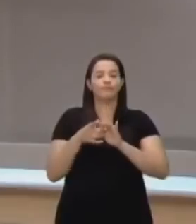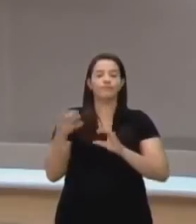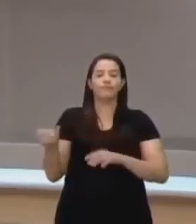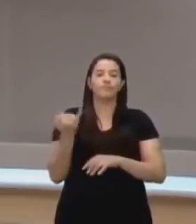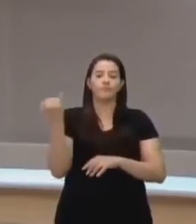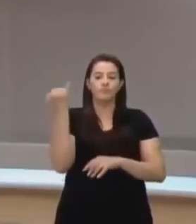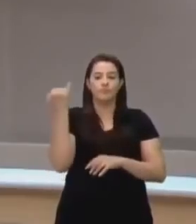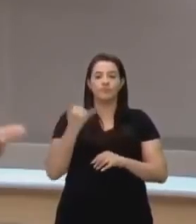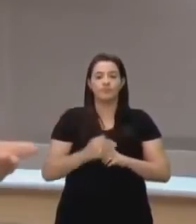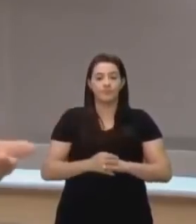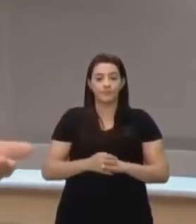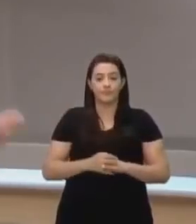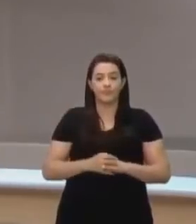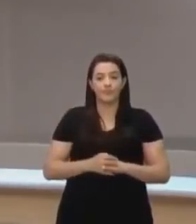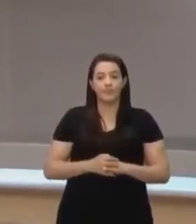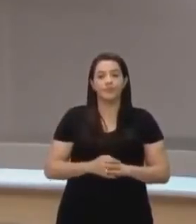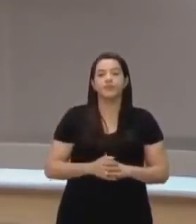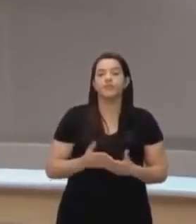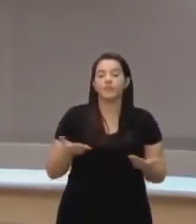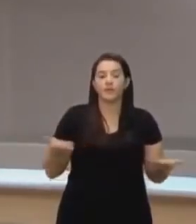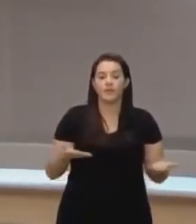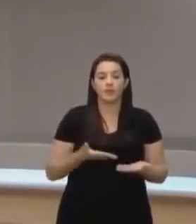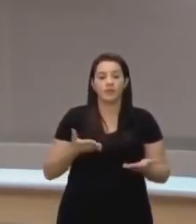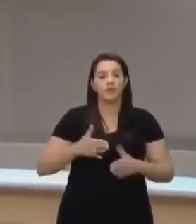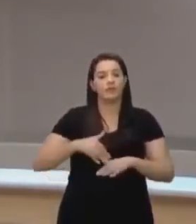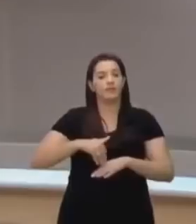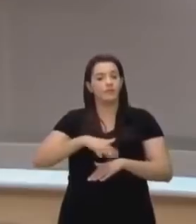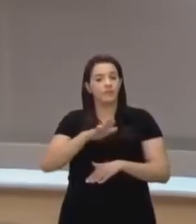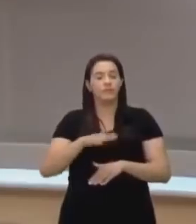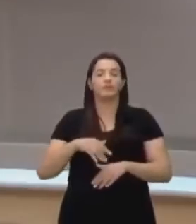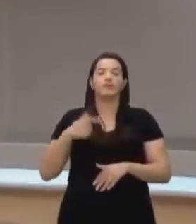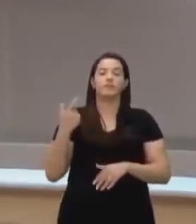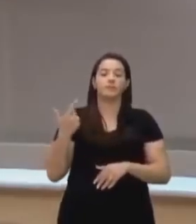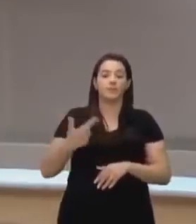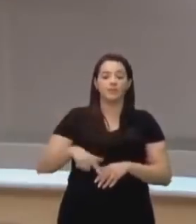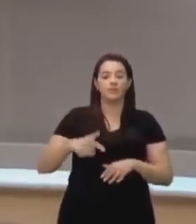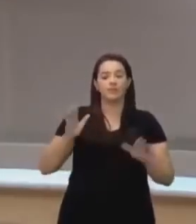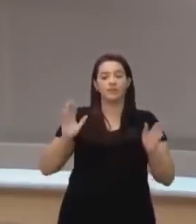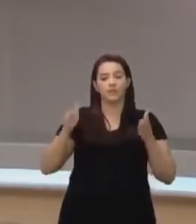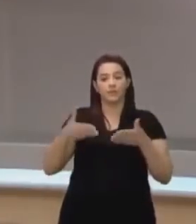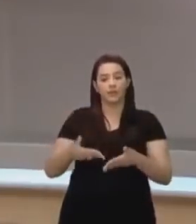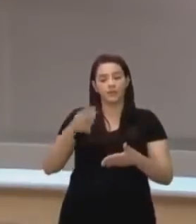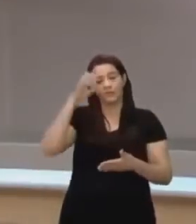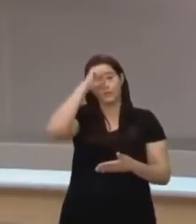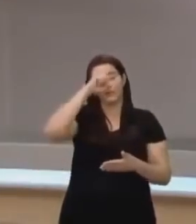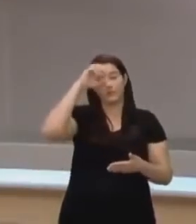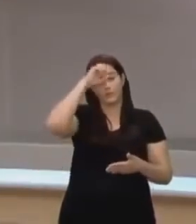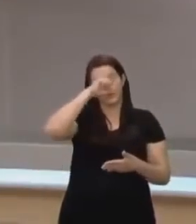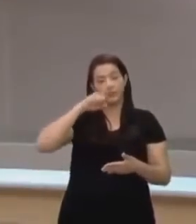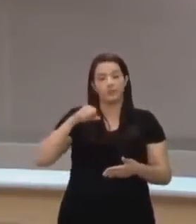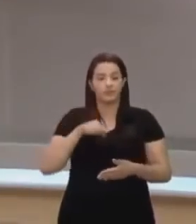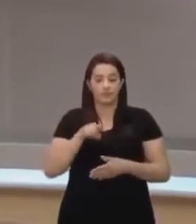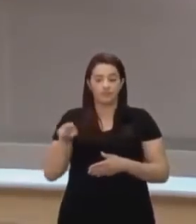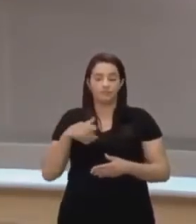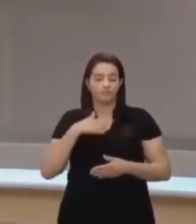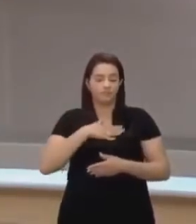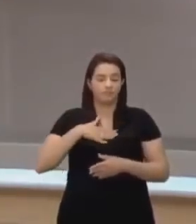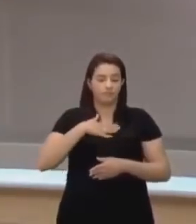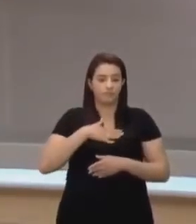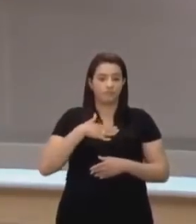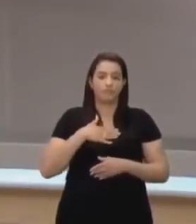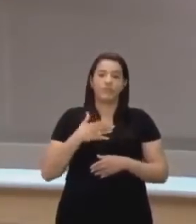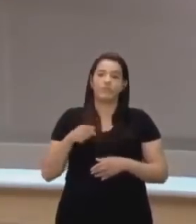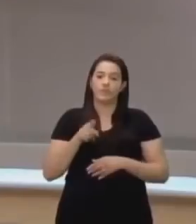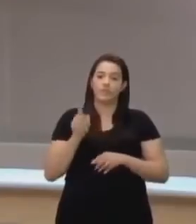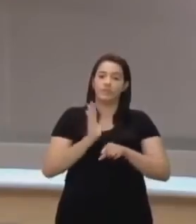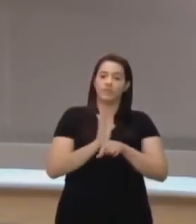Né? Então, enfim, agora, mais uma, agora voltada para a aprendizagem que interessa diretamente a eles, né? E eles têm como colaborar